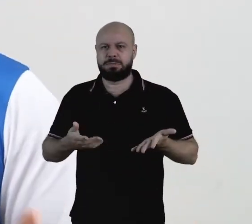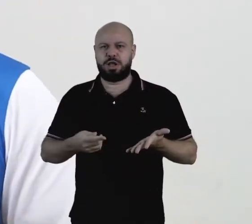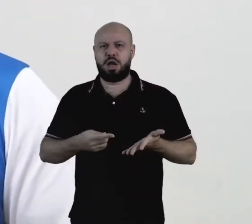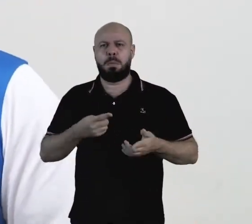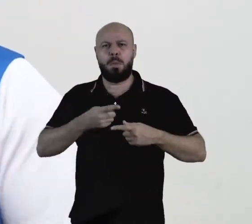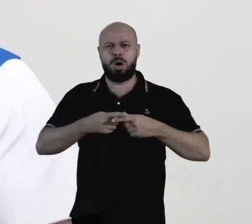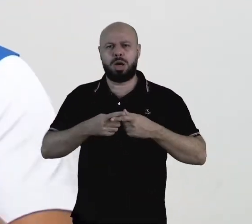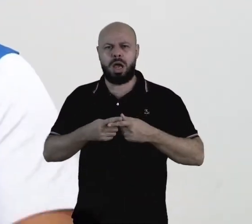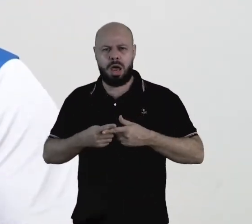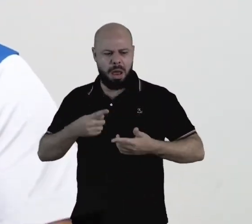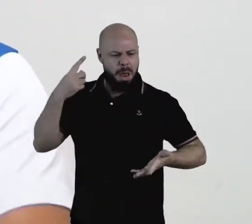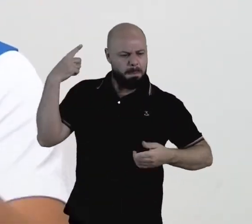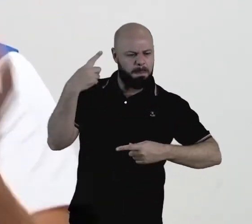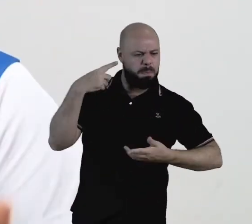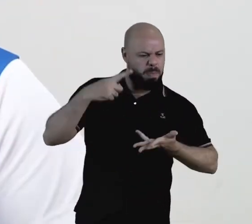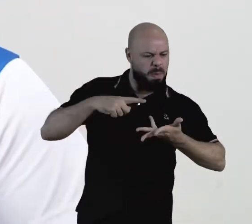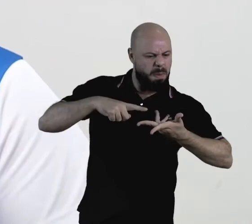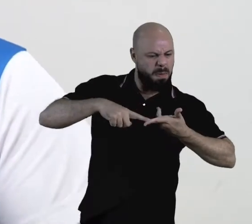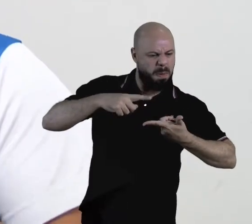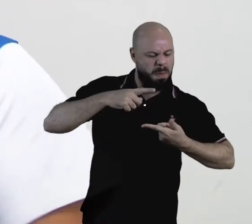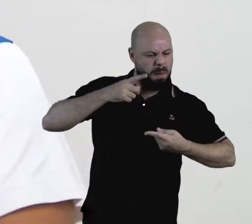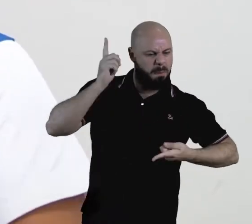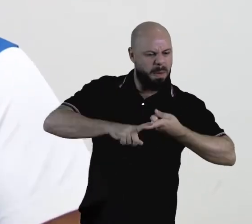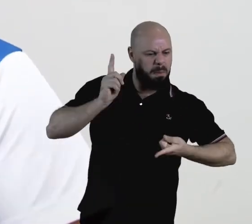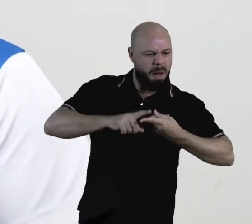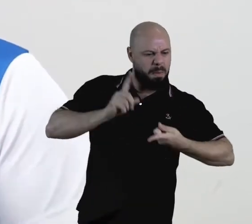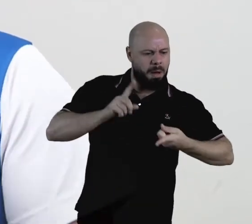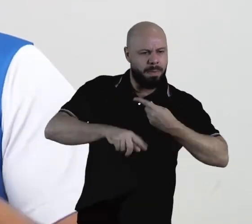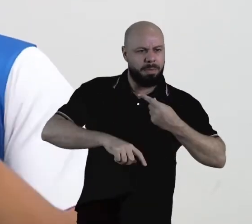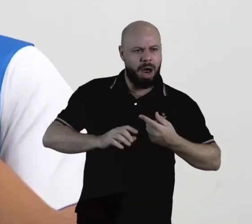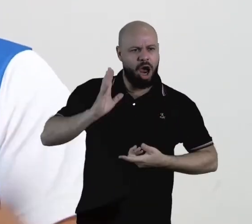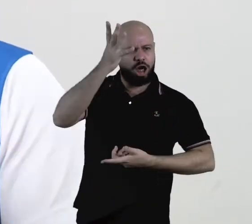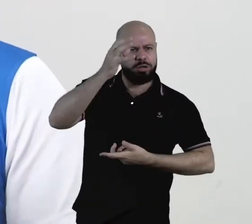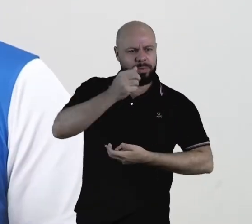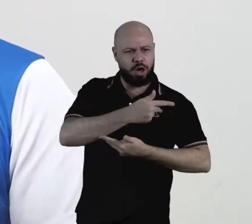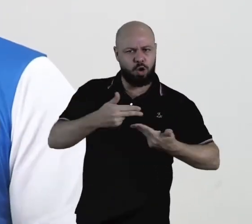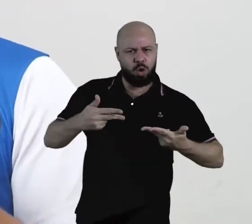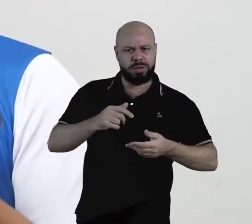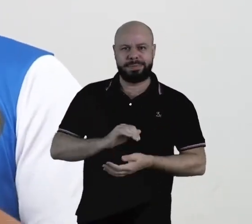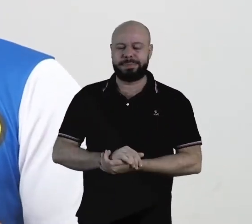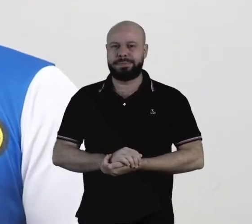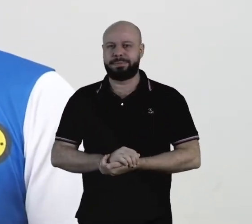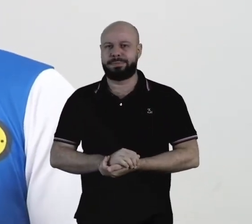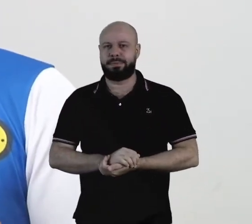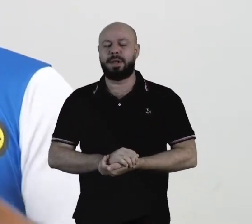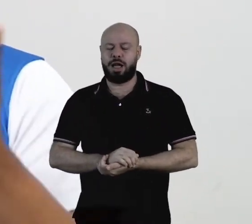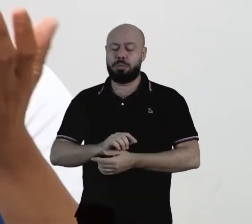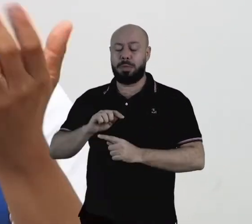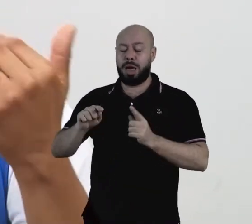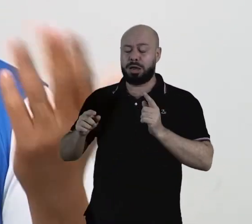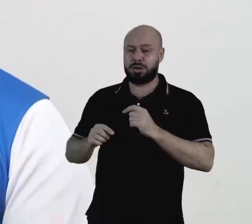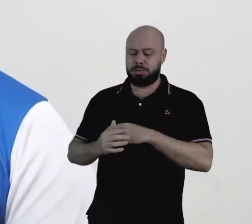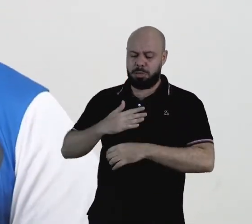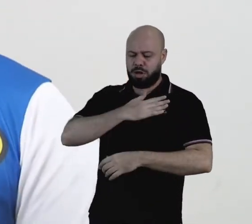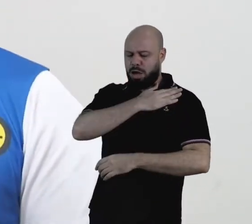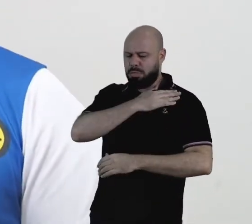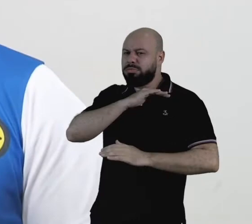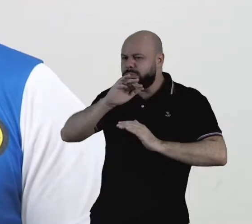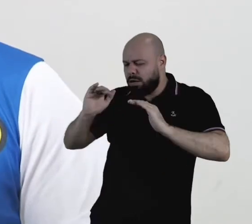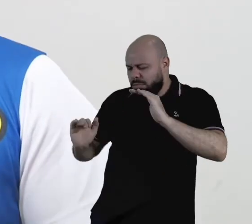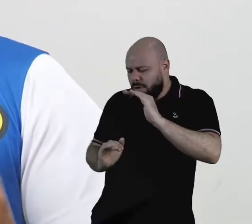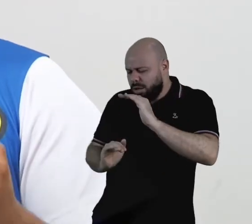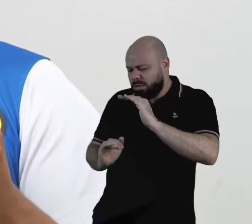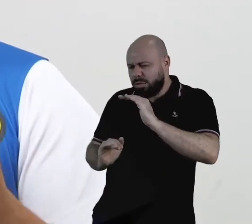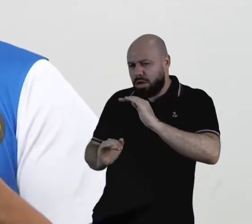como forma de resolver uma situação. O que acontecia? Os militares de baixa patente, os soldados, os